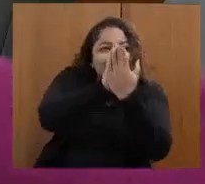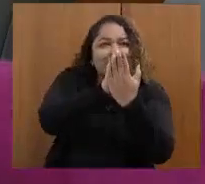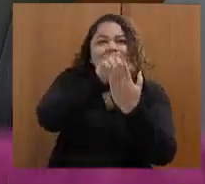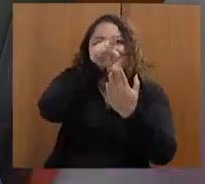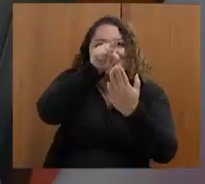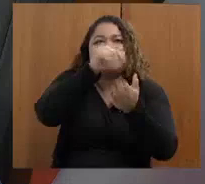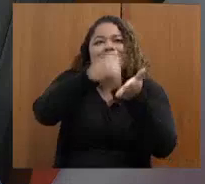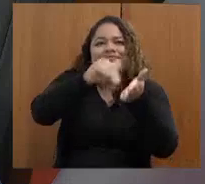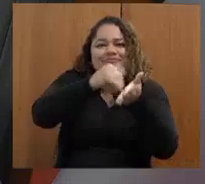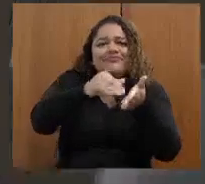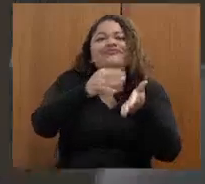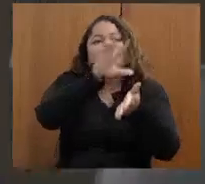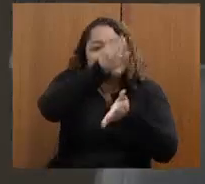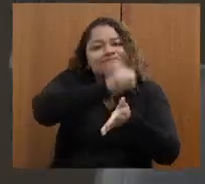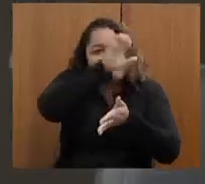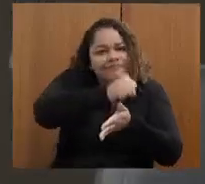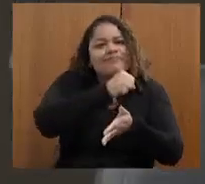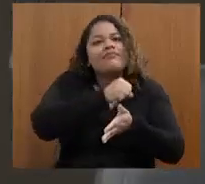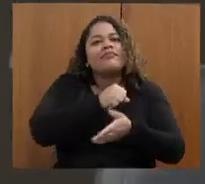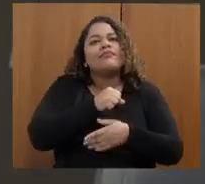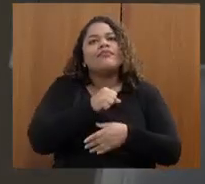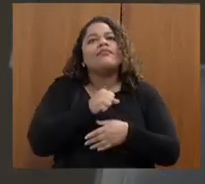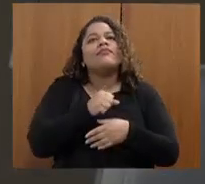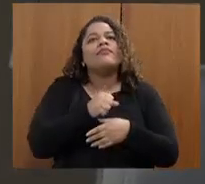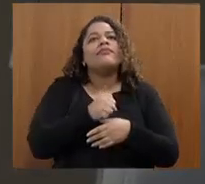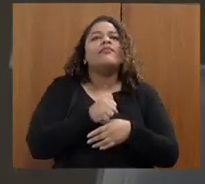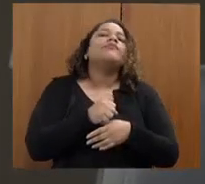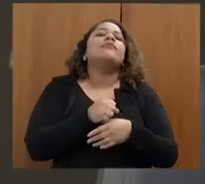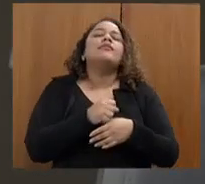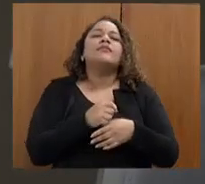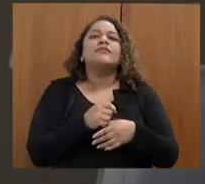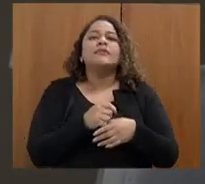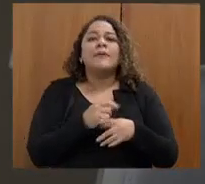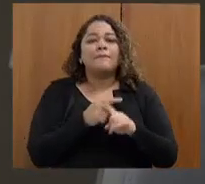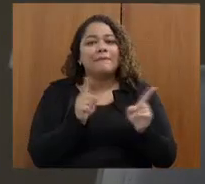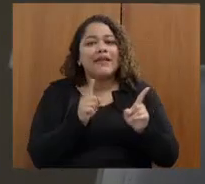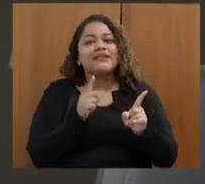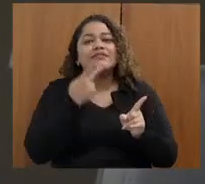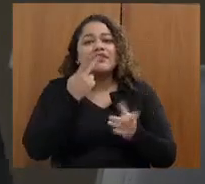possível dele mas o fato é que